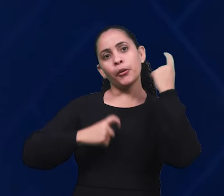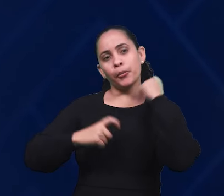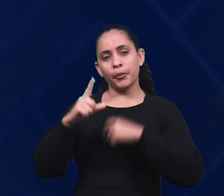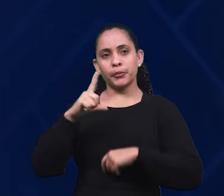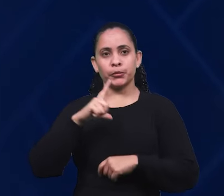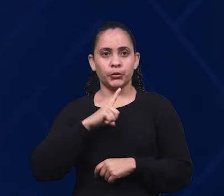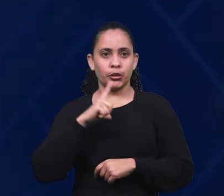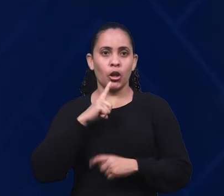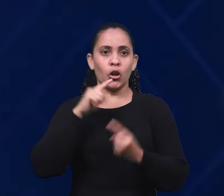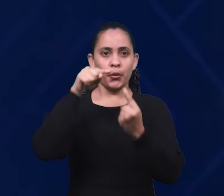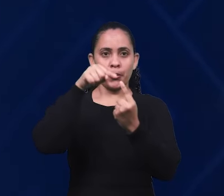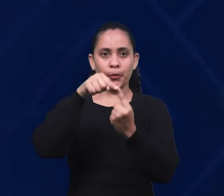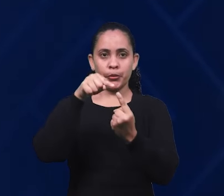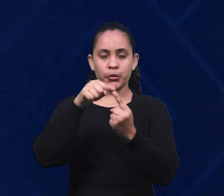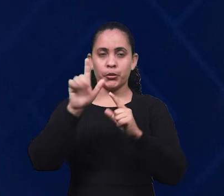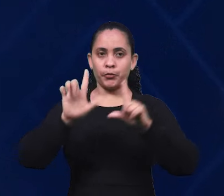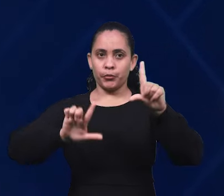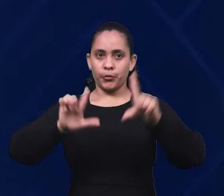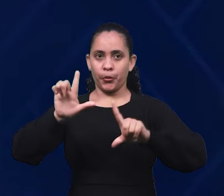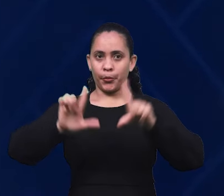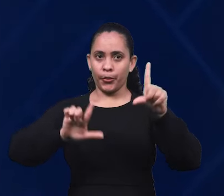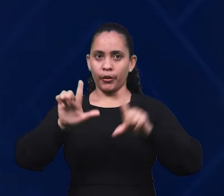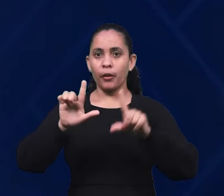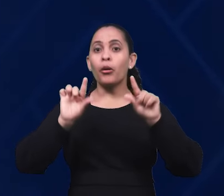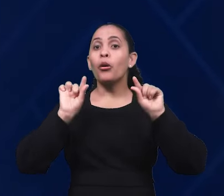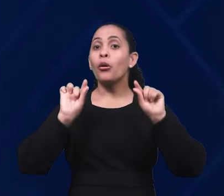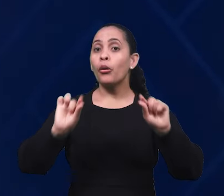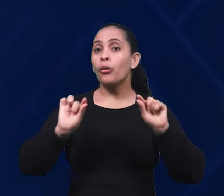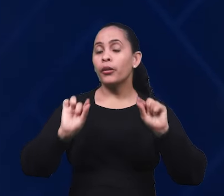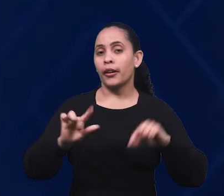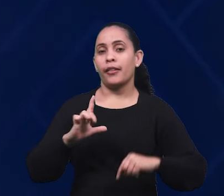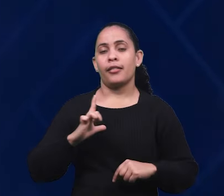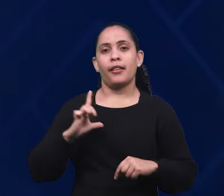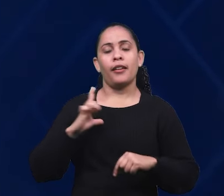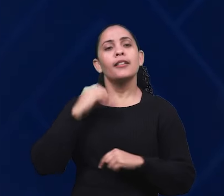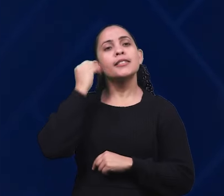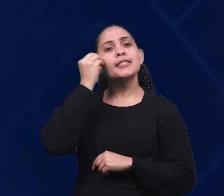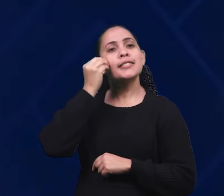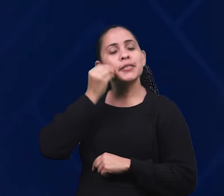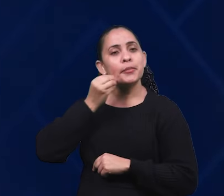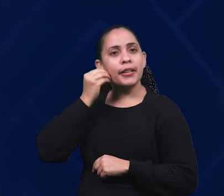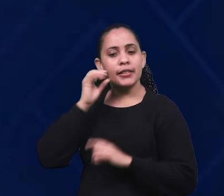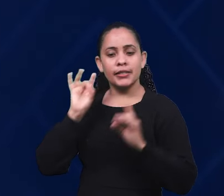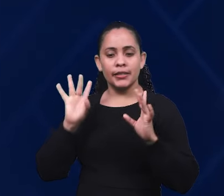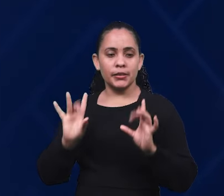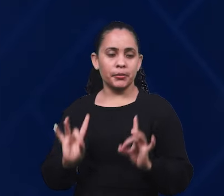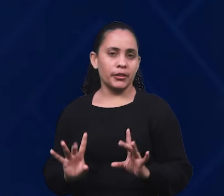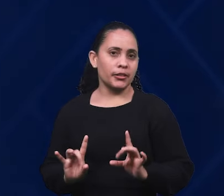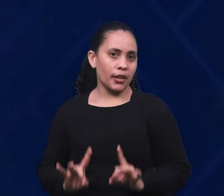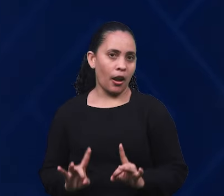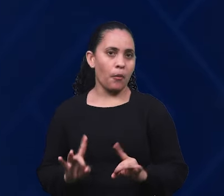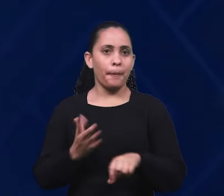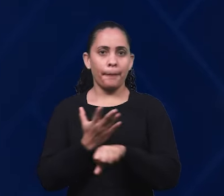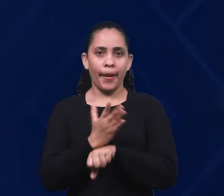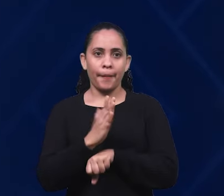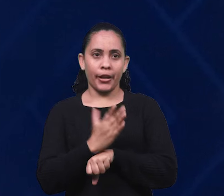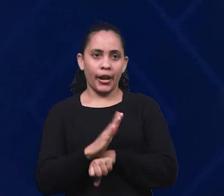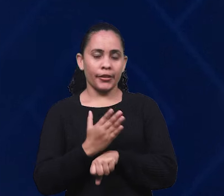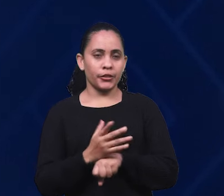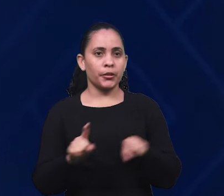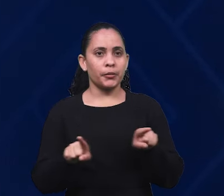como propósito nesse programa que seja transmitido experiências, especialmente experiências práticas,